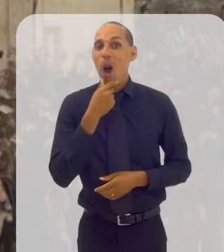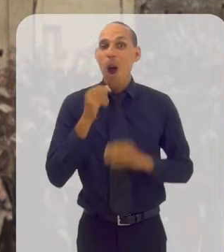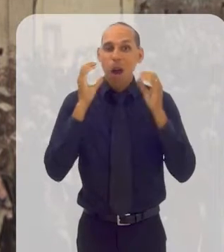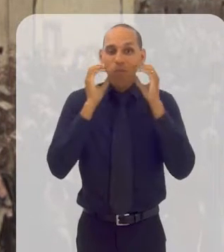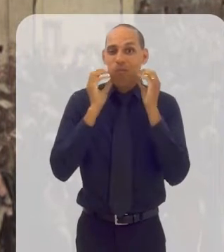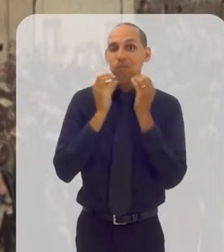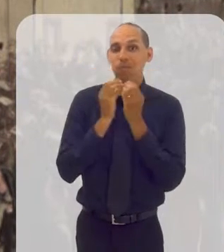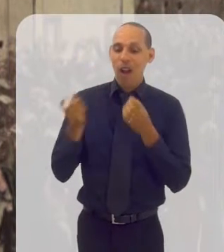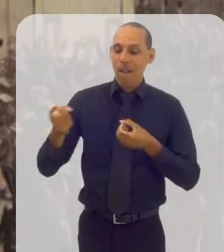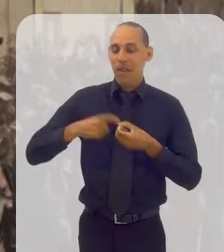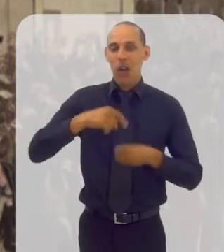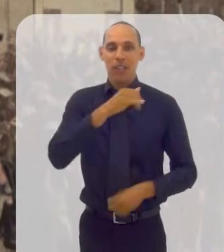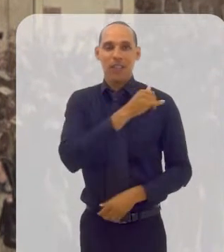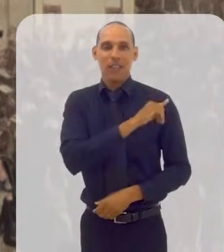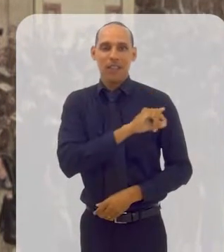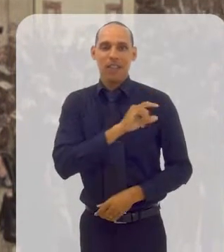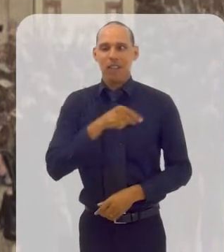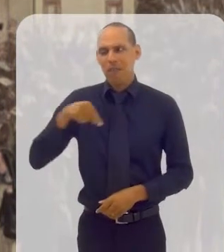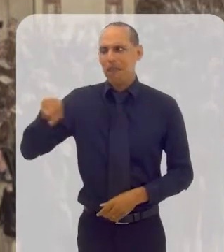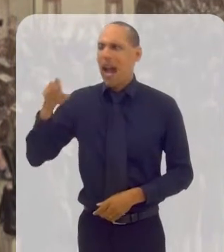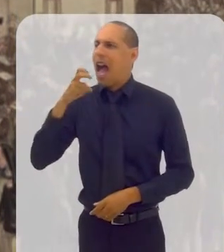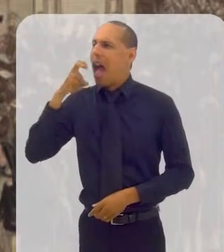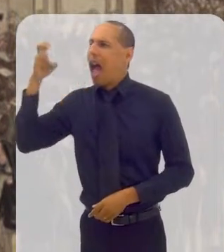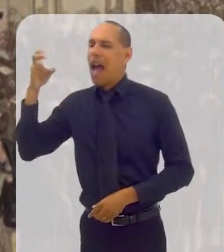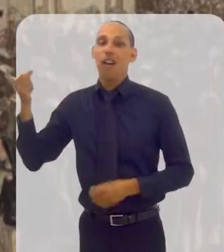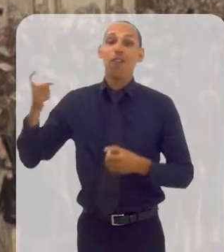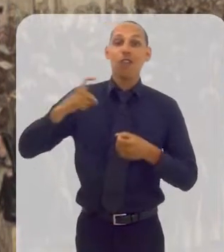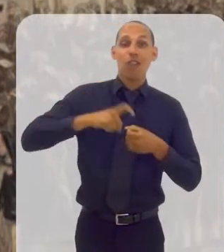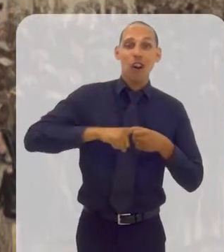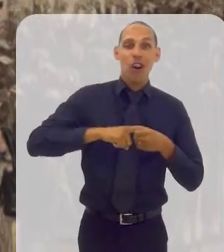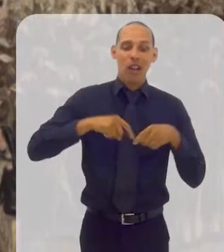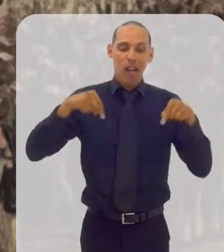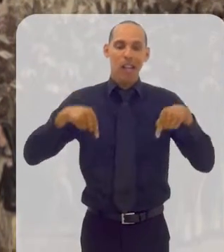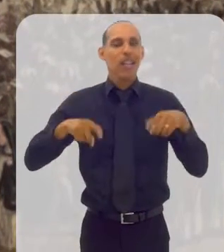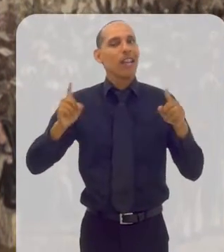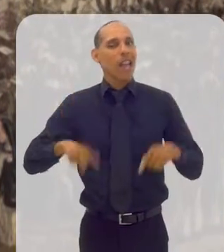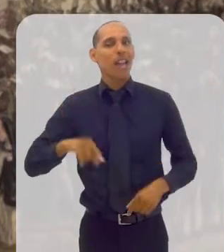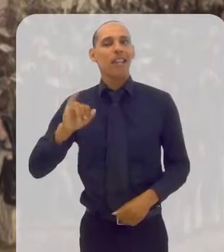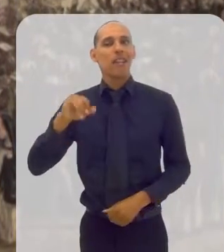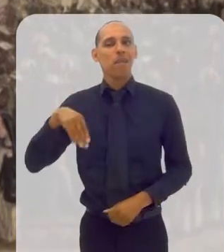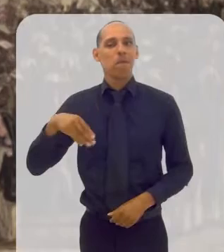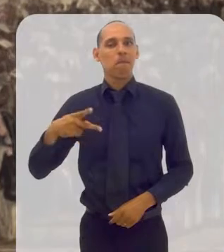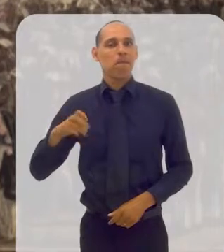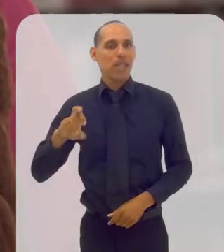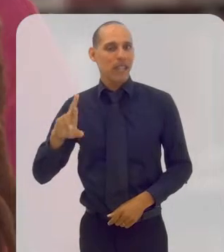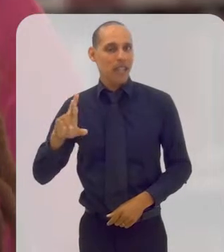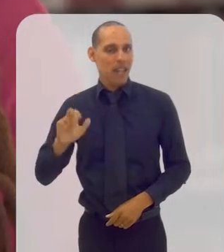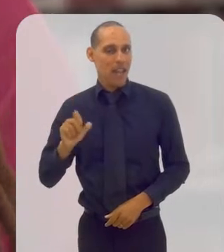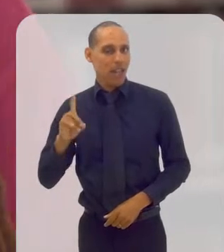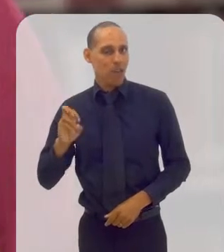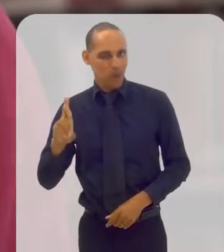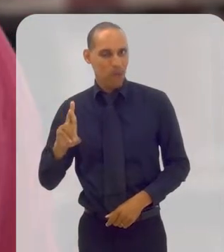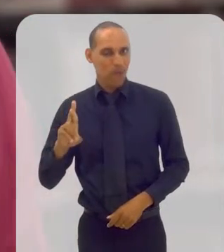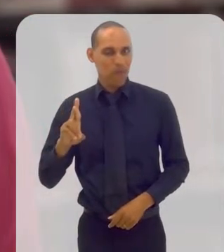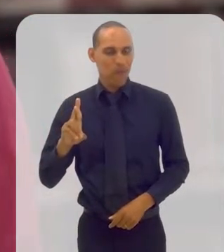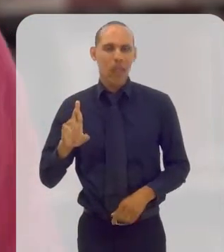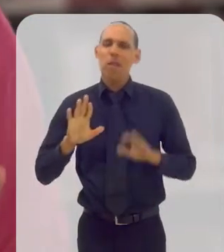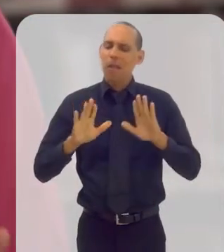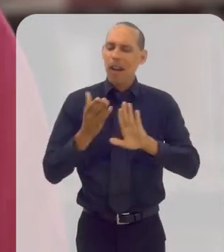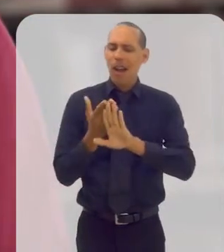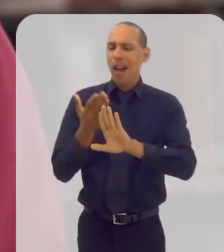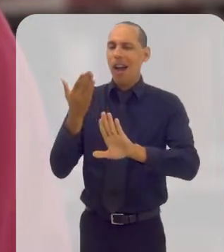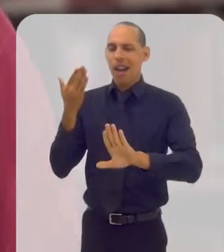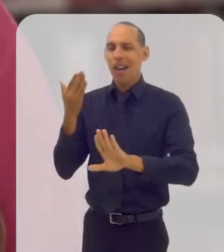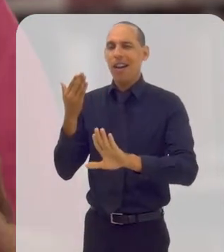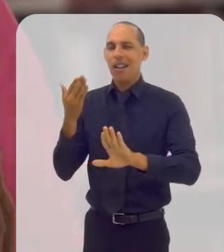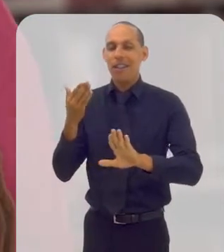lá que Dom Pedro, de volta ao Rio depois do Grito do Ipiranga, foi aclamado imperador do Brasil. A gente vai chegar lá, mas